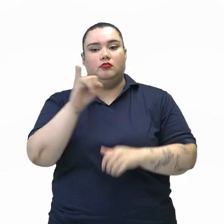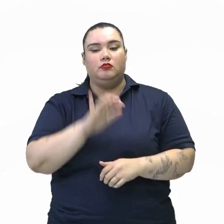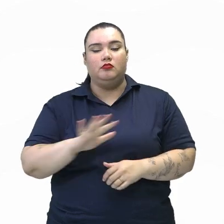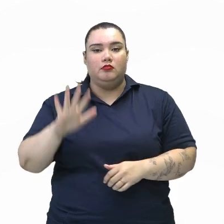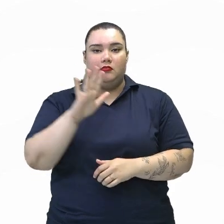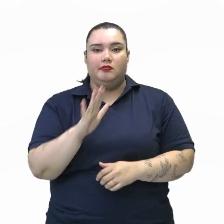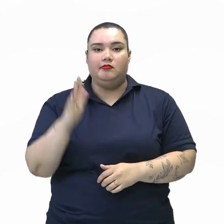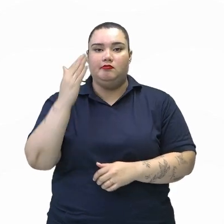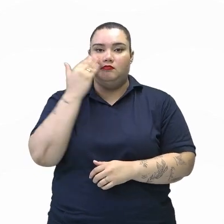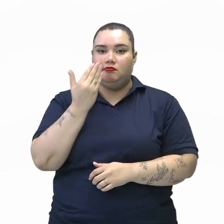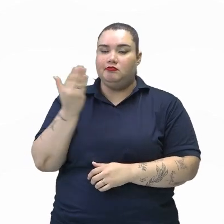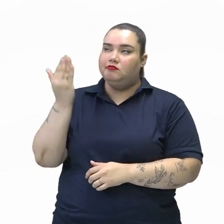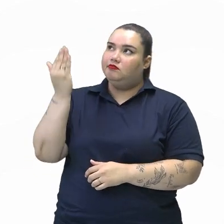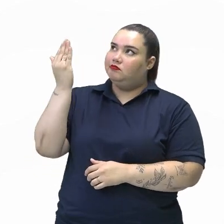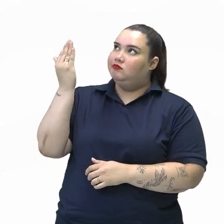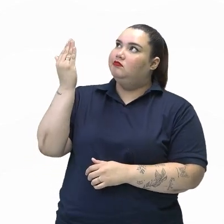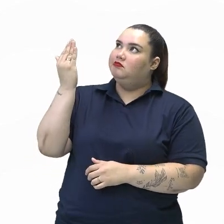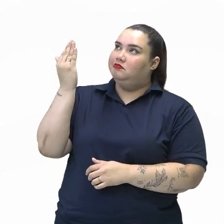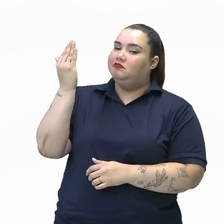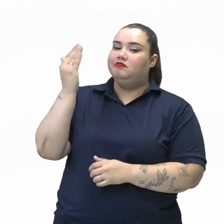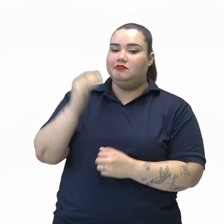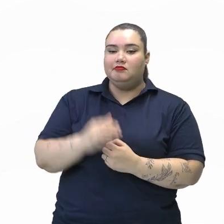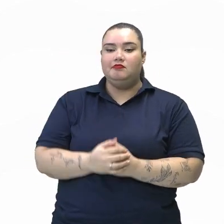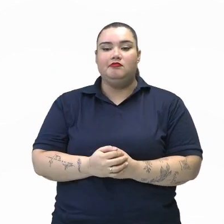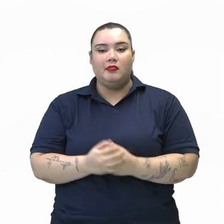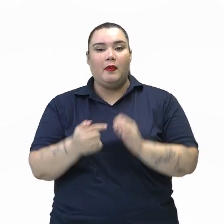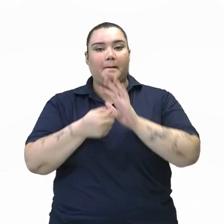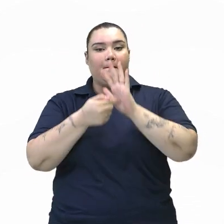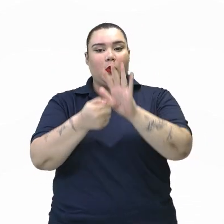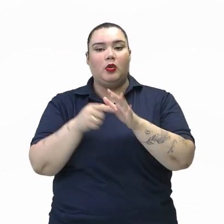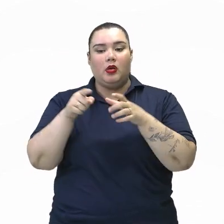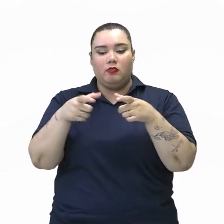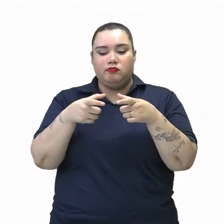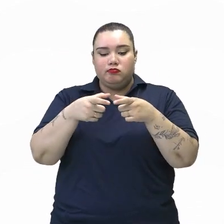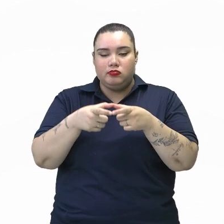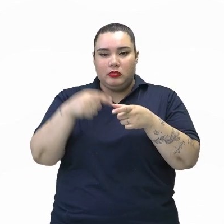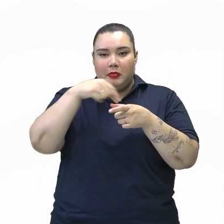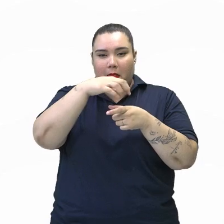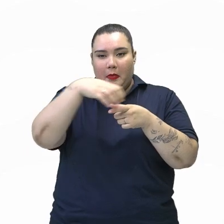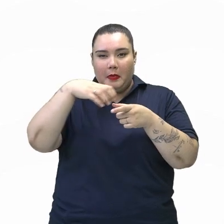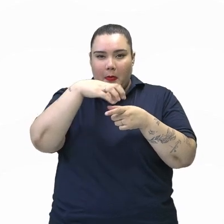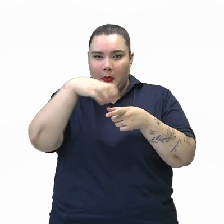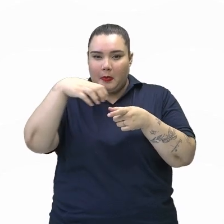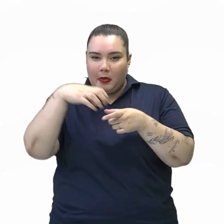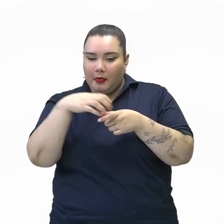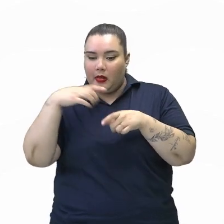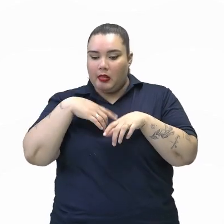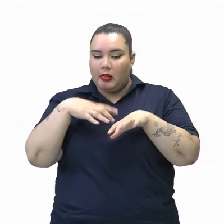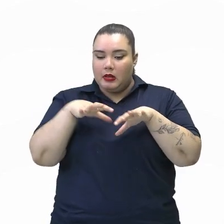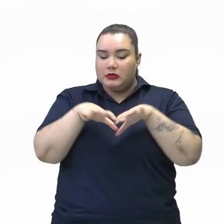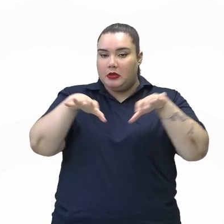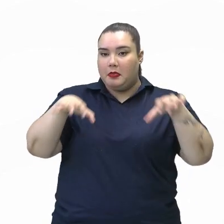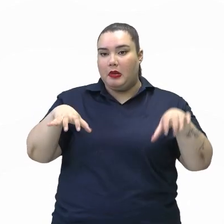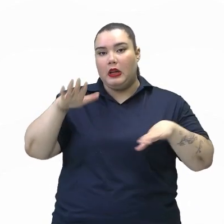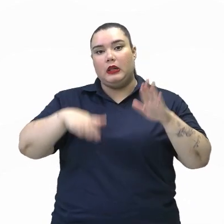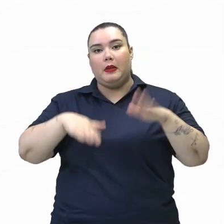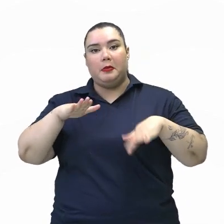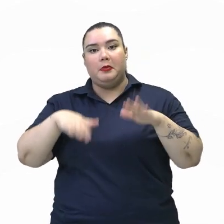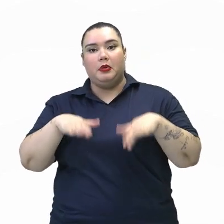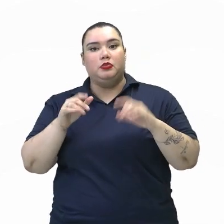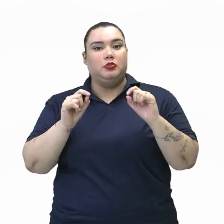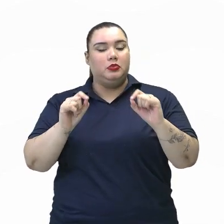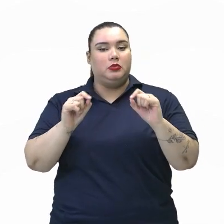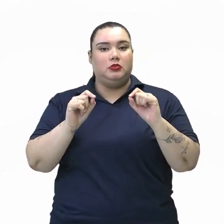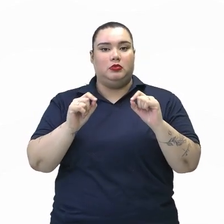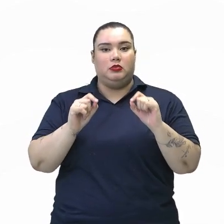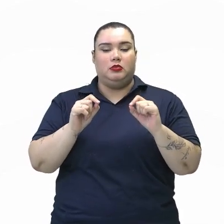colônia numa placa de Petri, porque esses indivíduos eles são isolados, às vezes, né, dependendo da